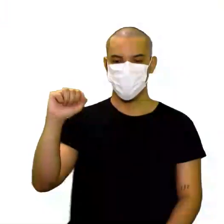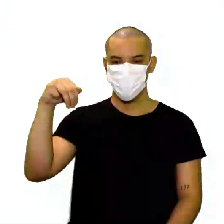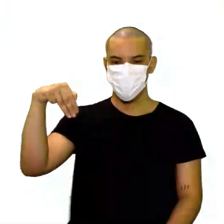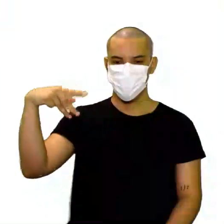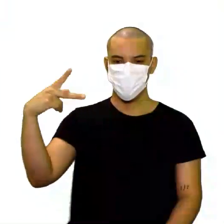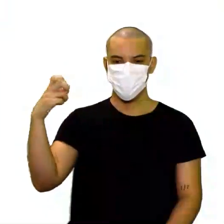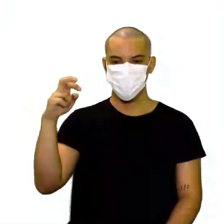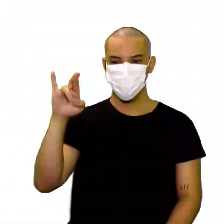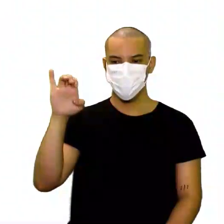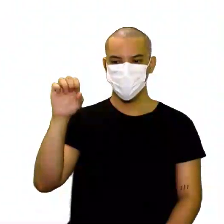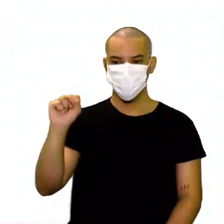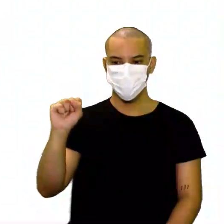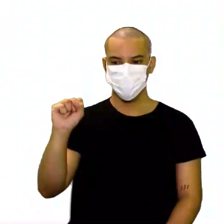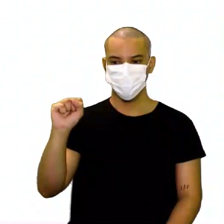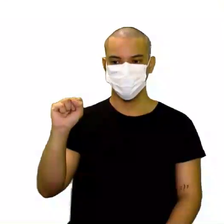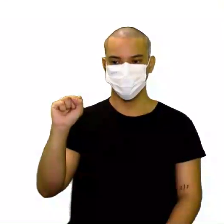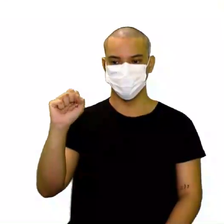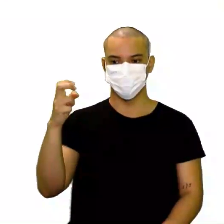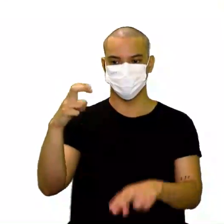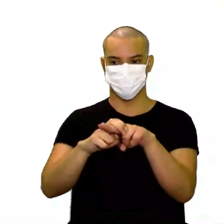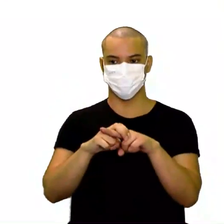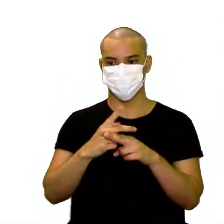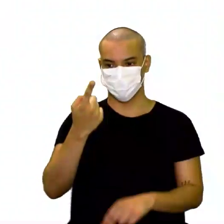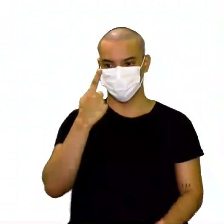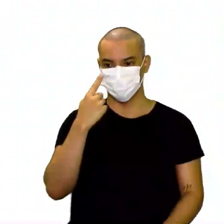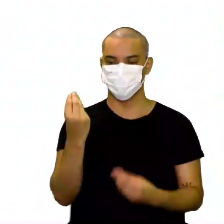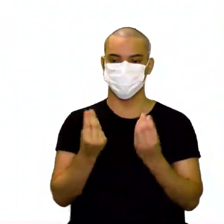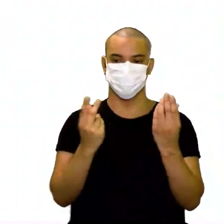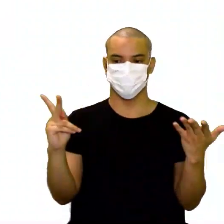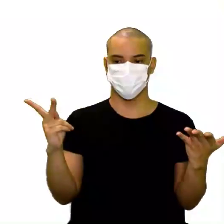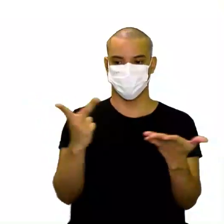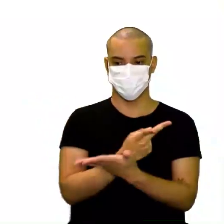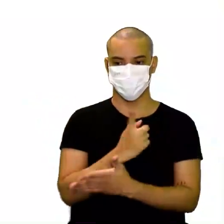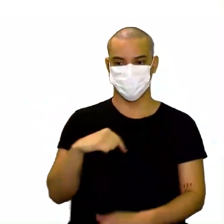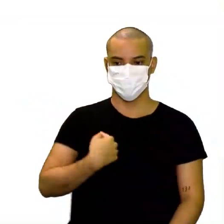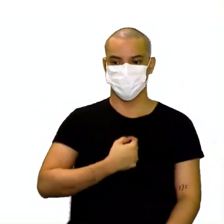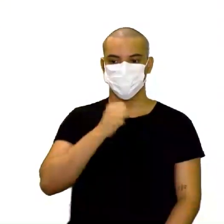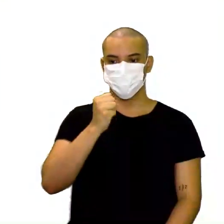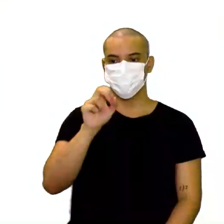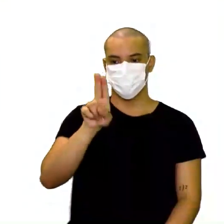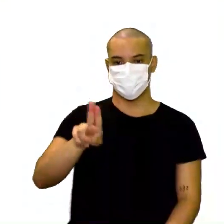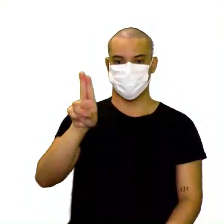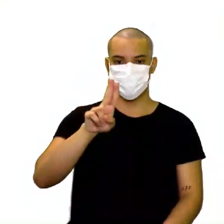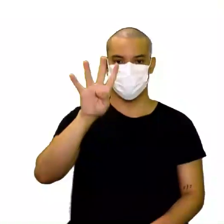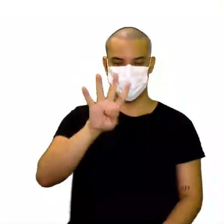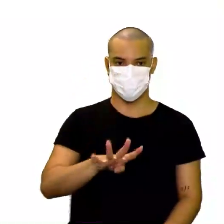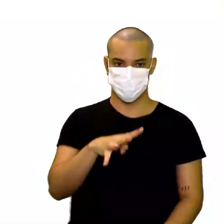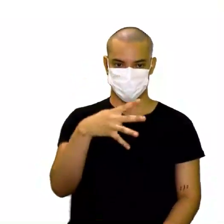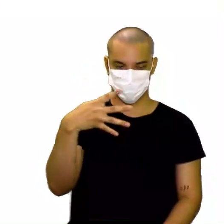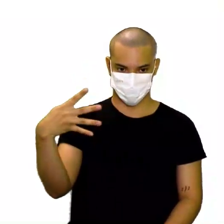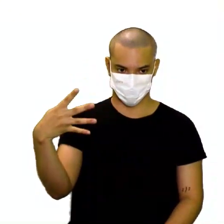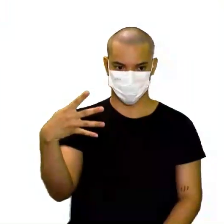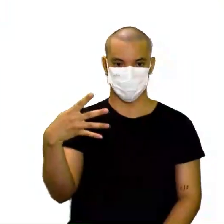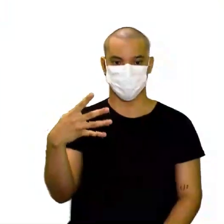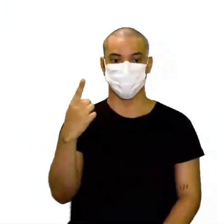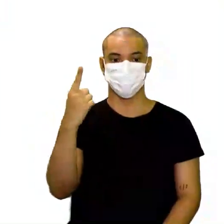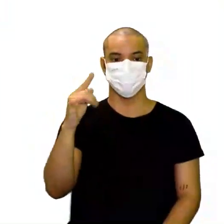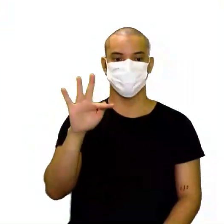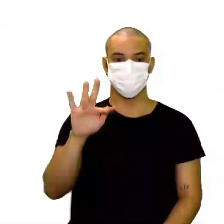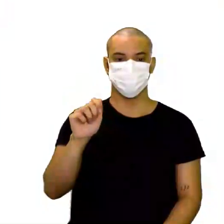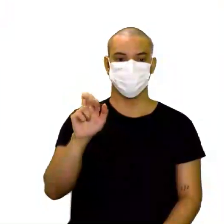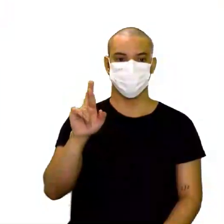amperes, ok? Vamos ver aqui a situação, pessoal, para a gente poder usar essa tabelinha. Bom, um